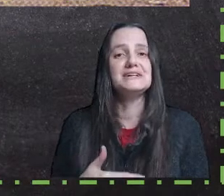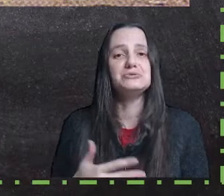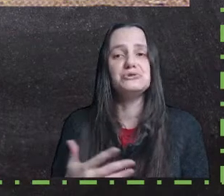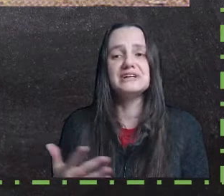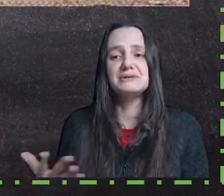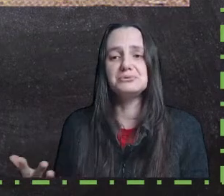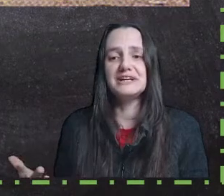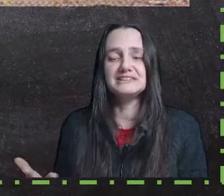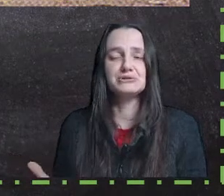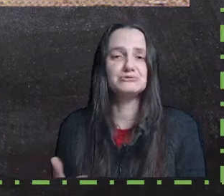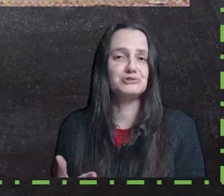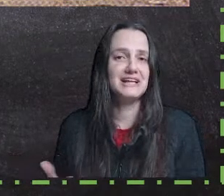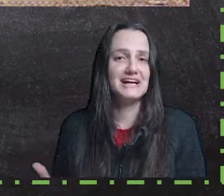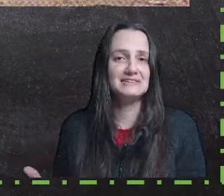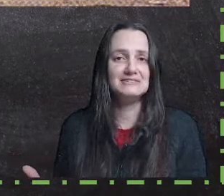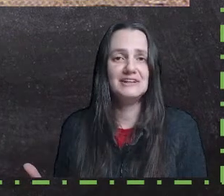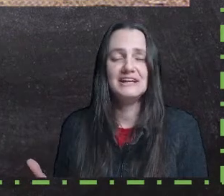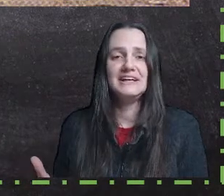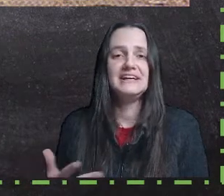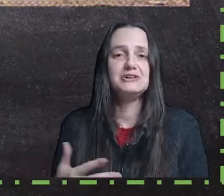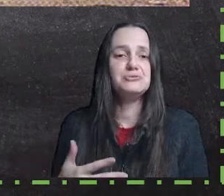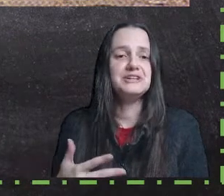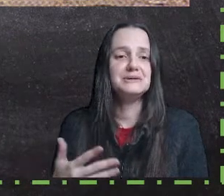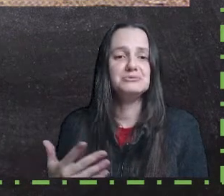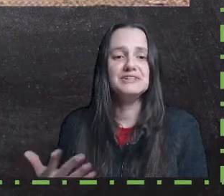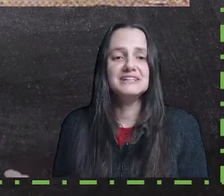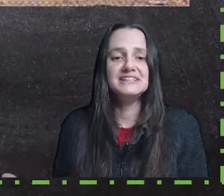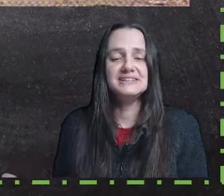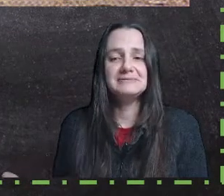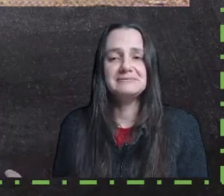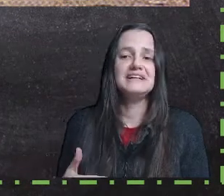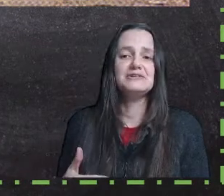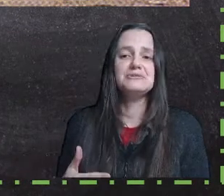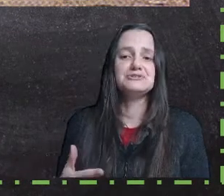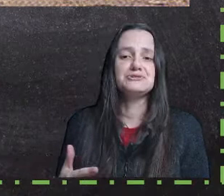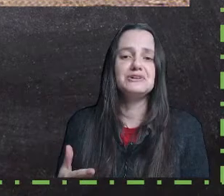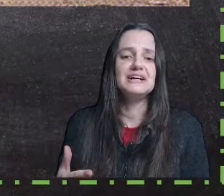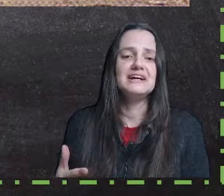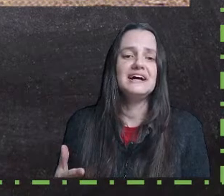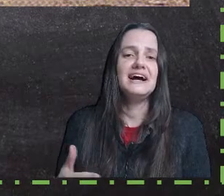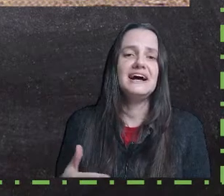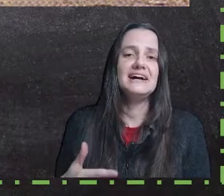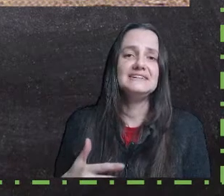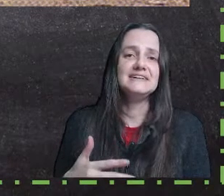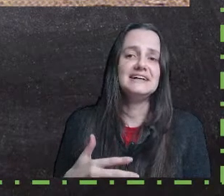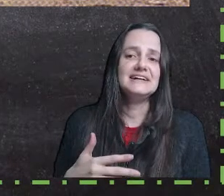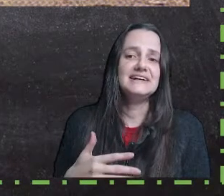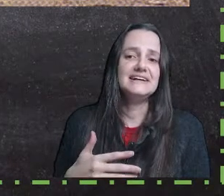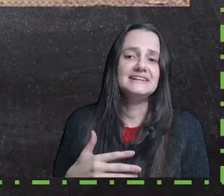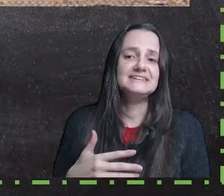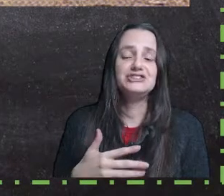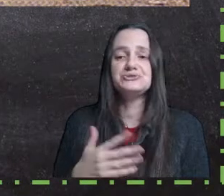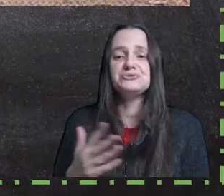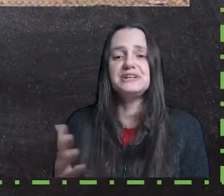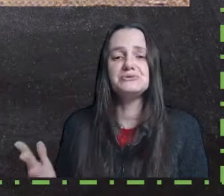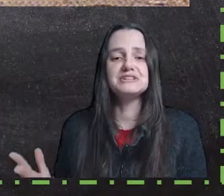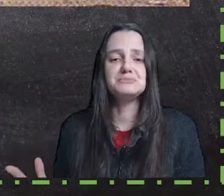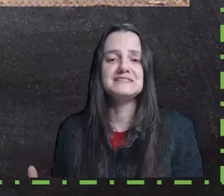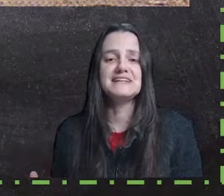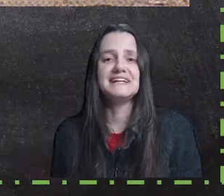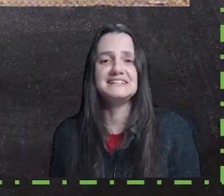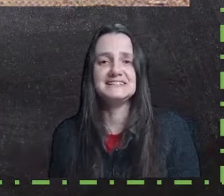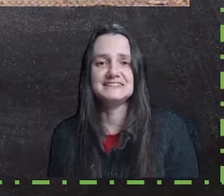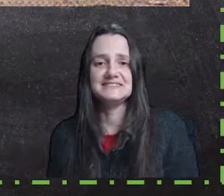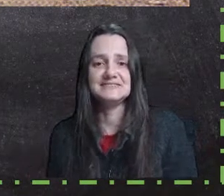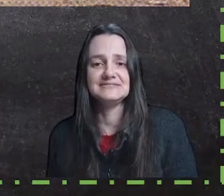de predador que pudesse controlá-lo, e comida abundante, e ele começou a destruir